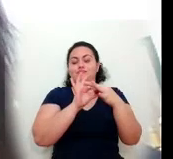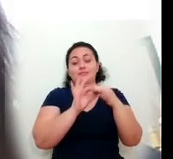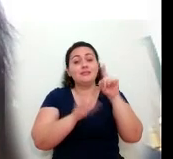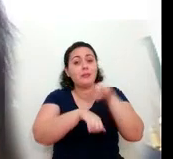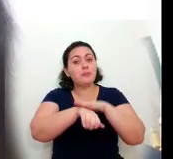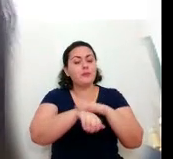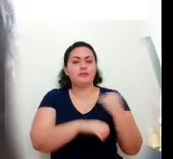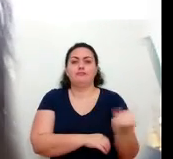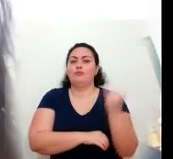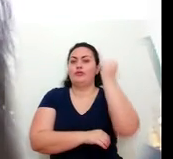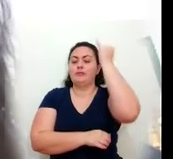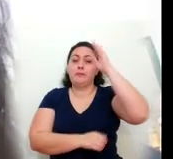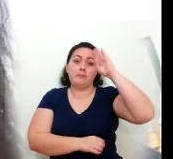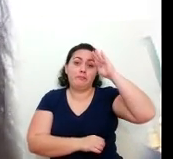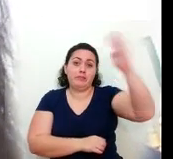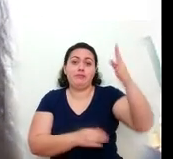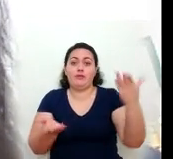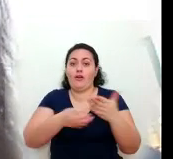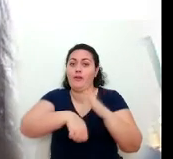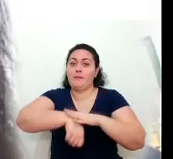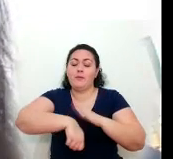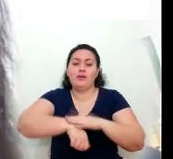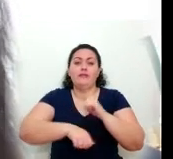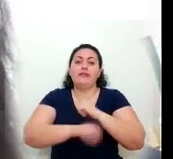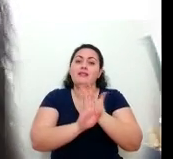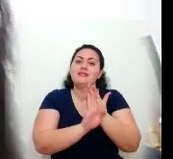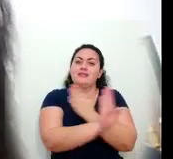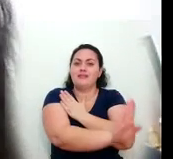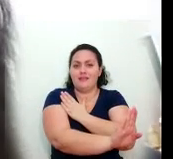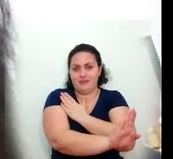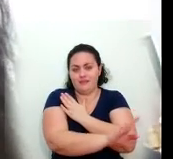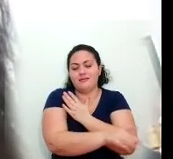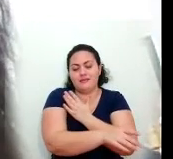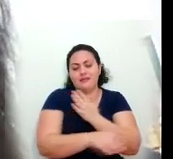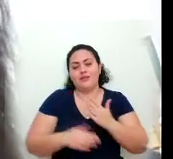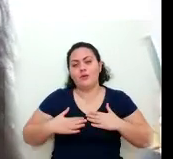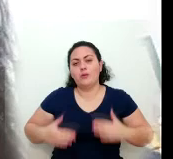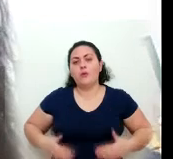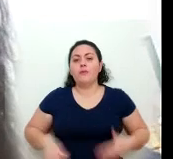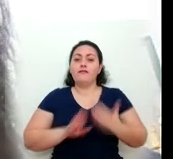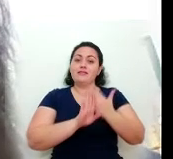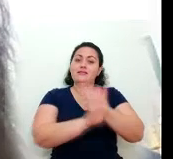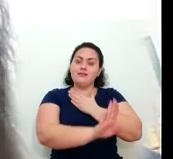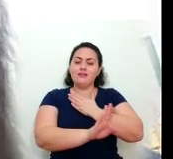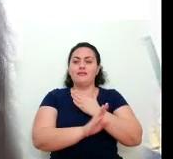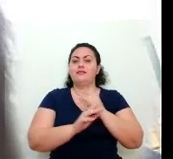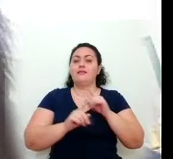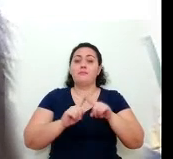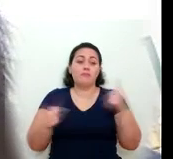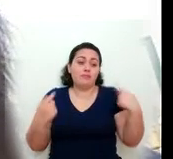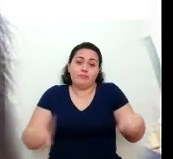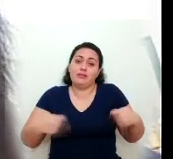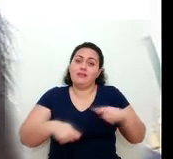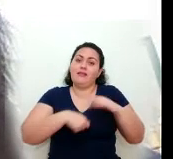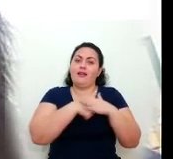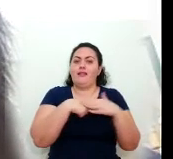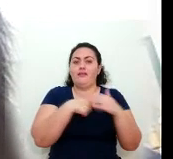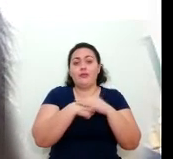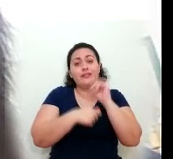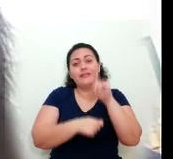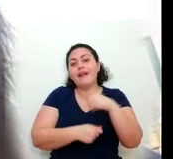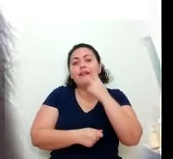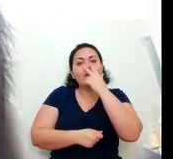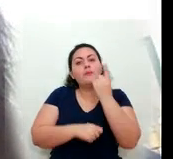são bem importantes, principalmente com esse distanciamento que a gente tem físico, né? E que a gente precisa desses afetos, eu acho que é um jeito de